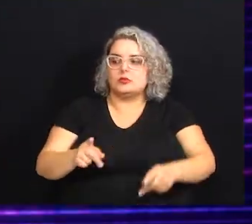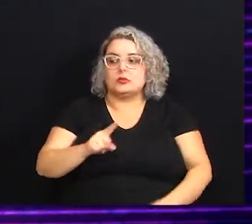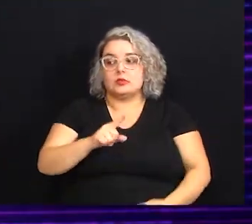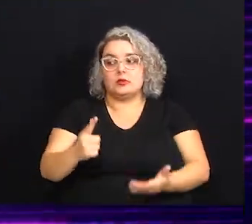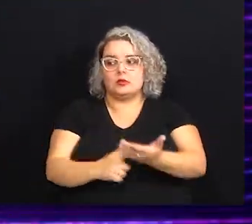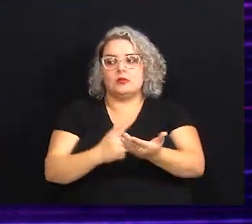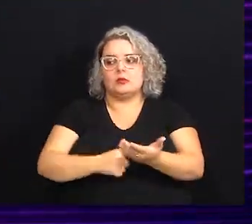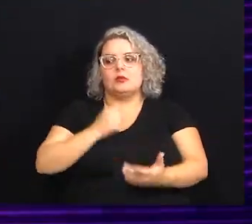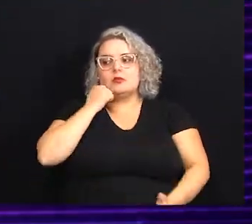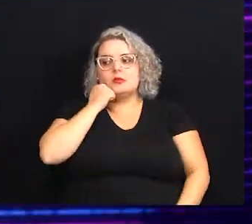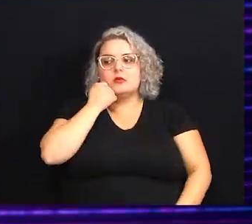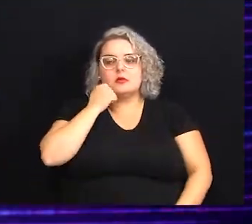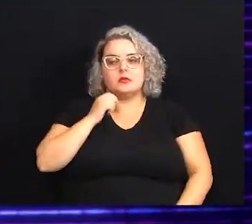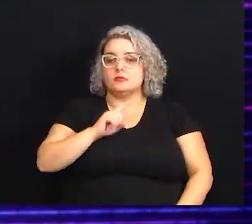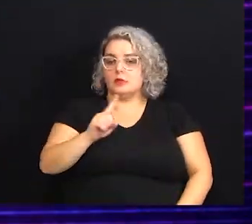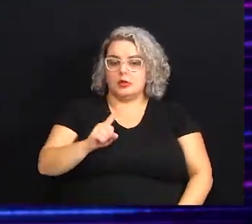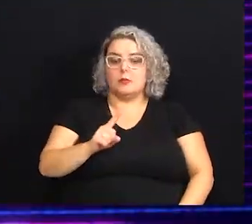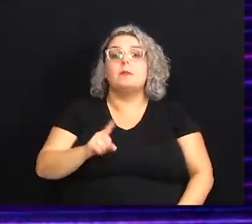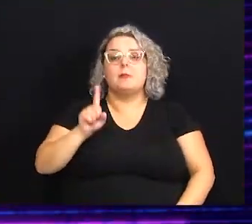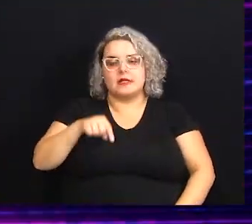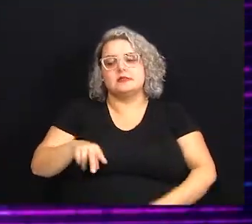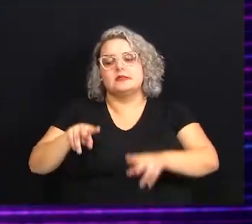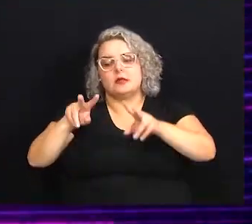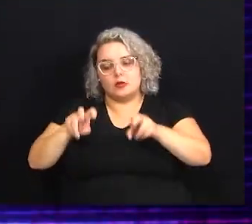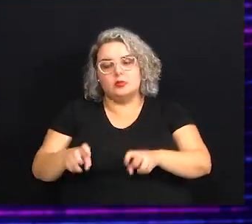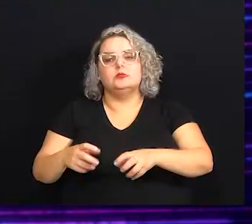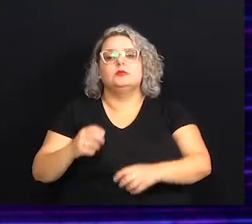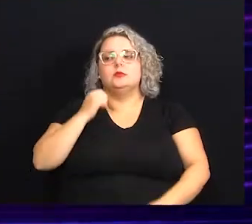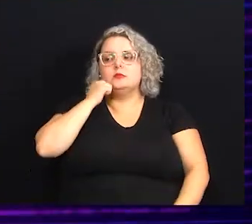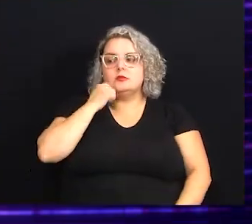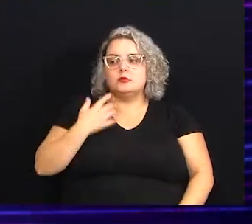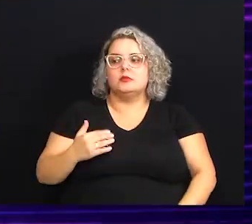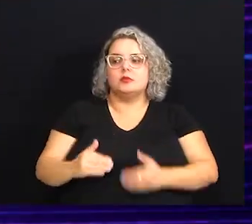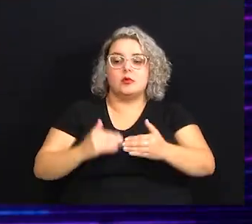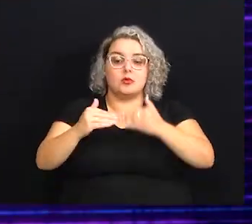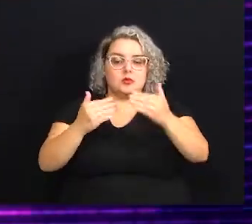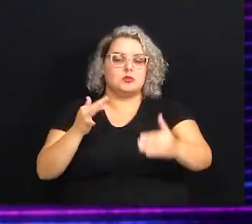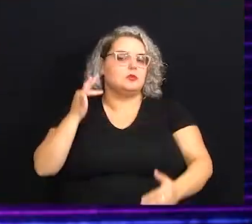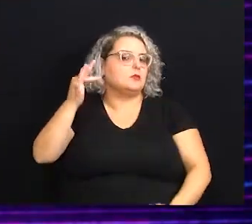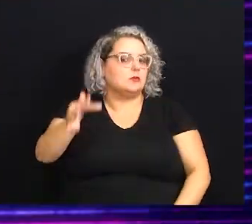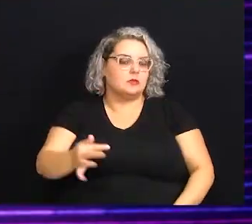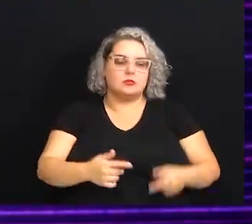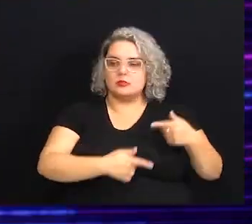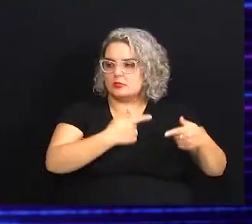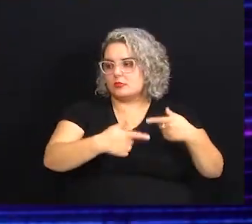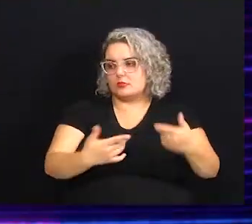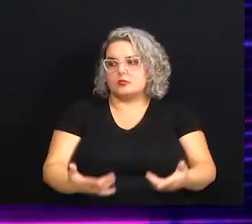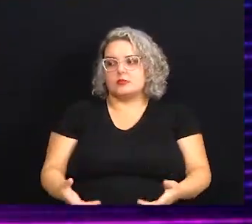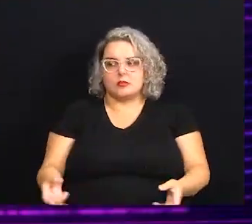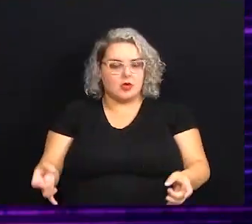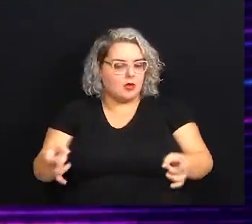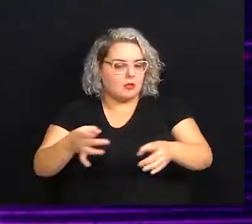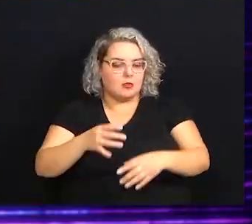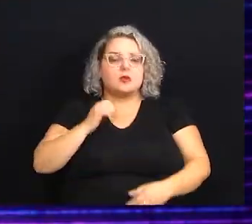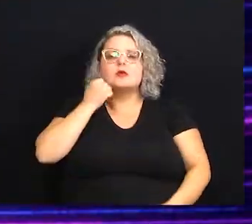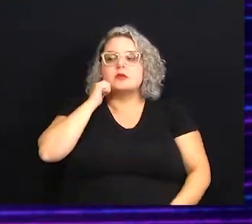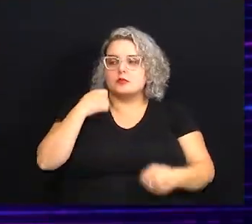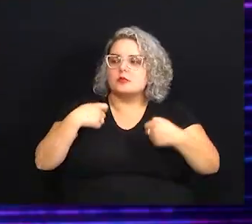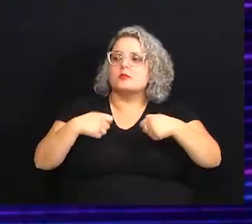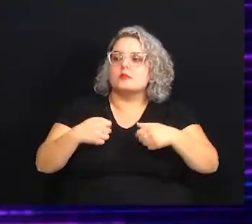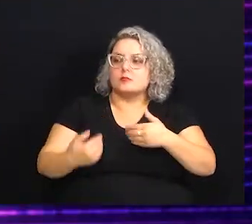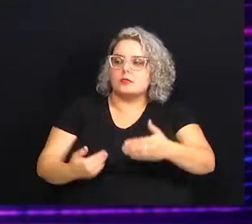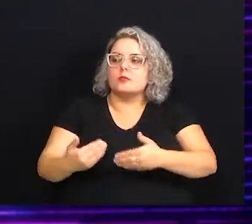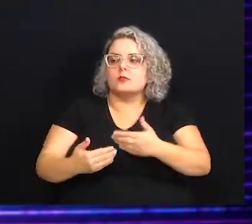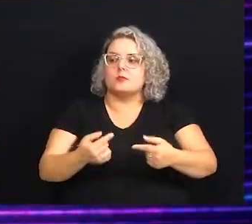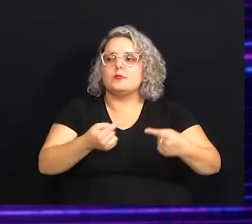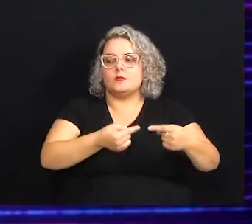livro científico, é um livro sobre ciência. E se a nossa geração, se o Brasil vai construir ciência no futuro, se a nossa geração está pronta para construir ciência, ela precisa passar